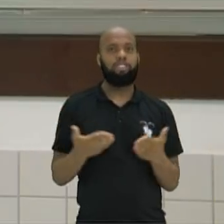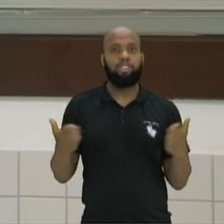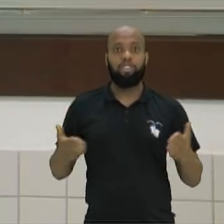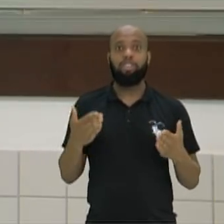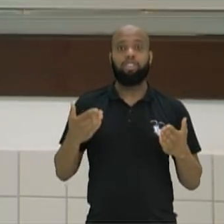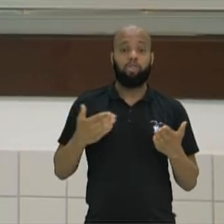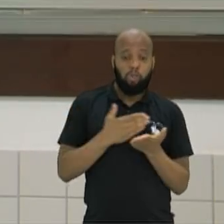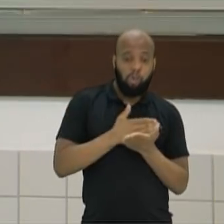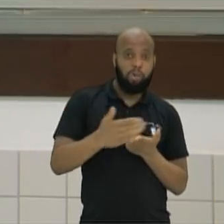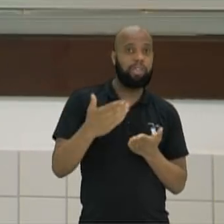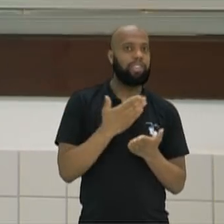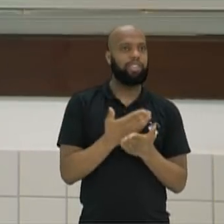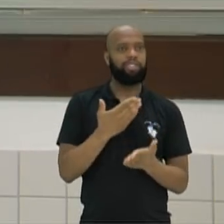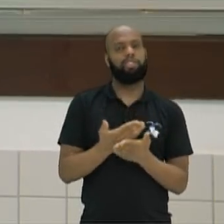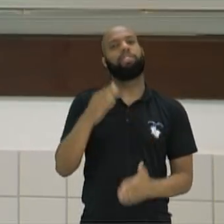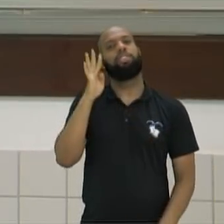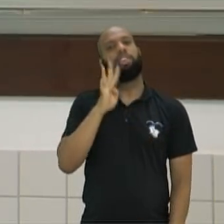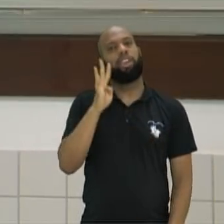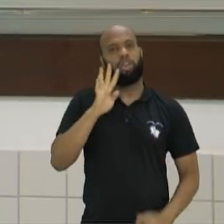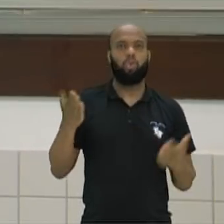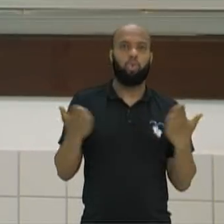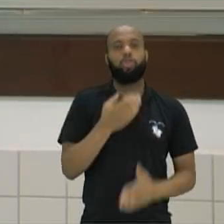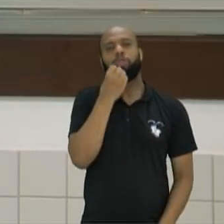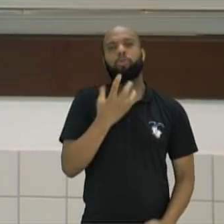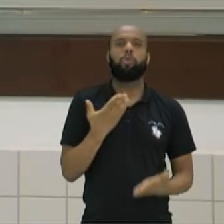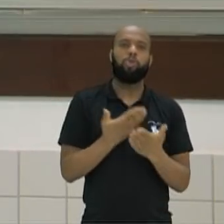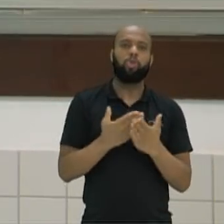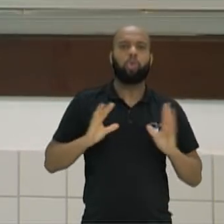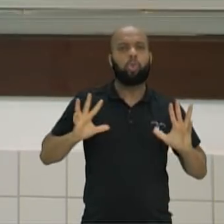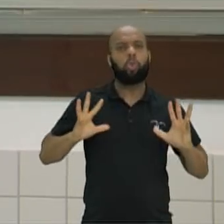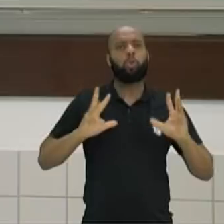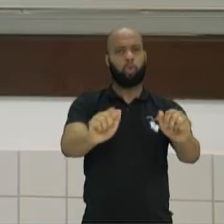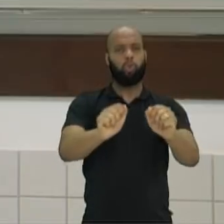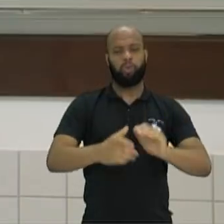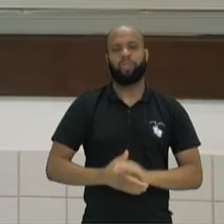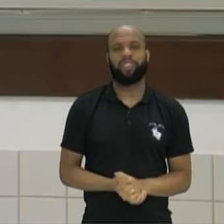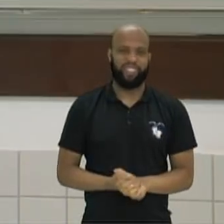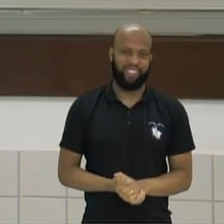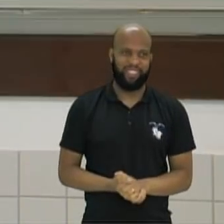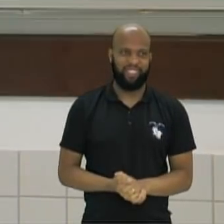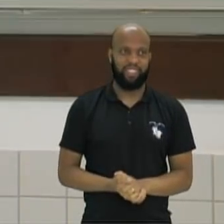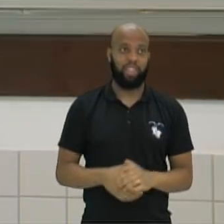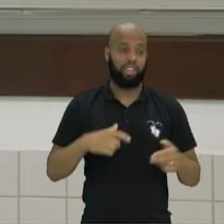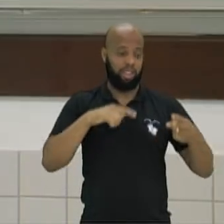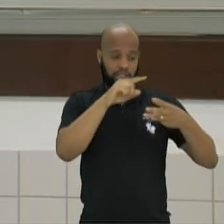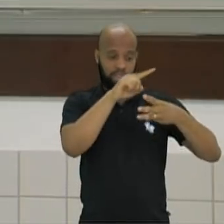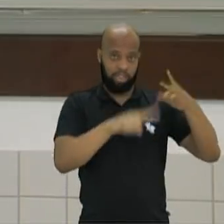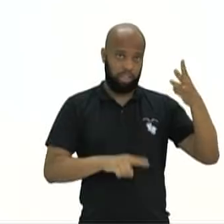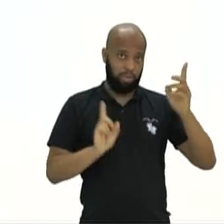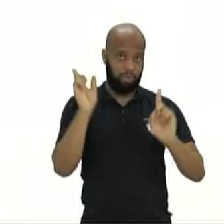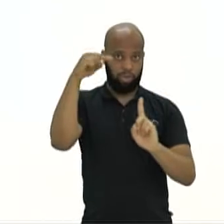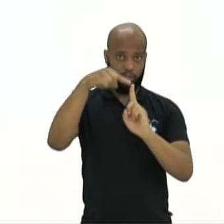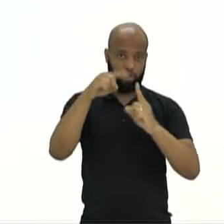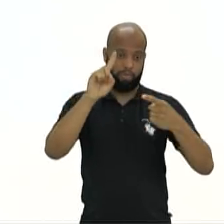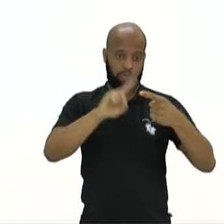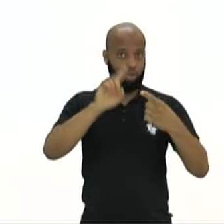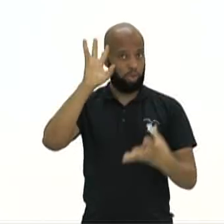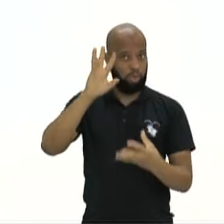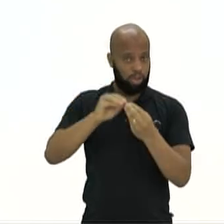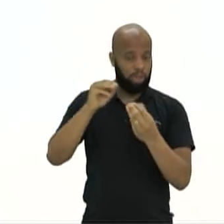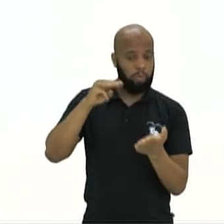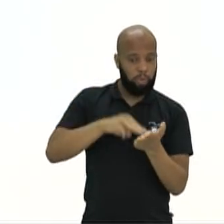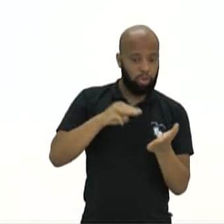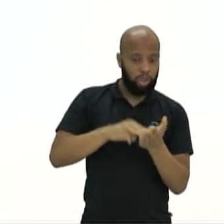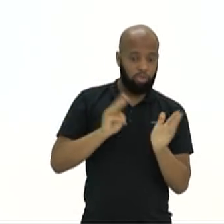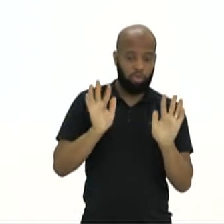nessa. Vamos fazer um estudo muito bacana, um bom estudo para todos nós. Os 3 objetivos são compreender os motivos